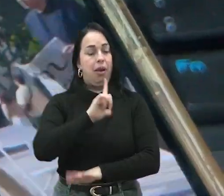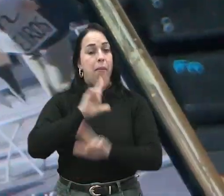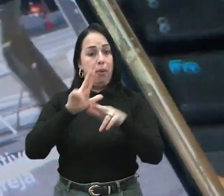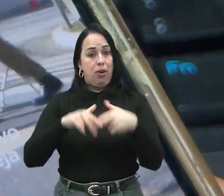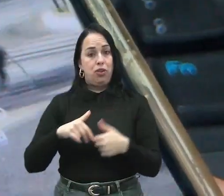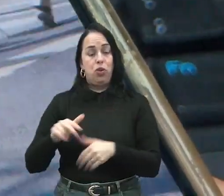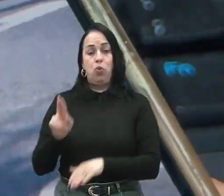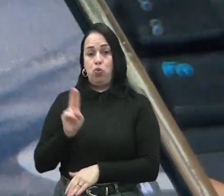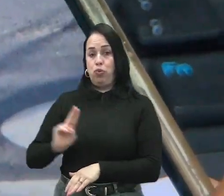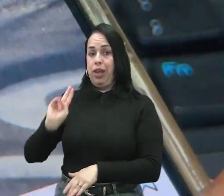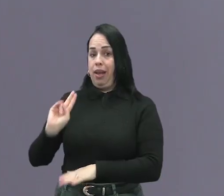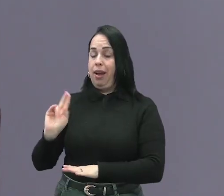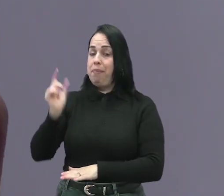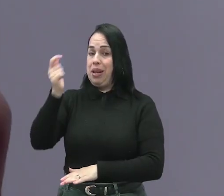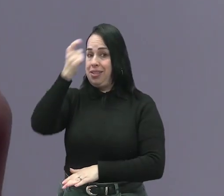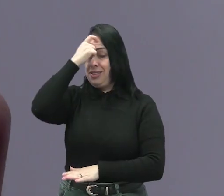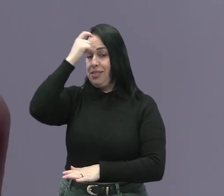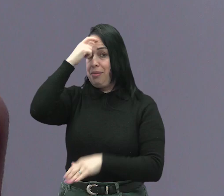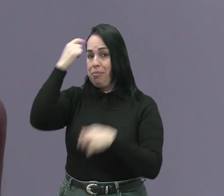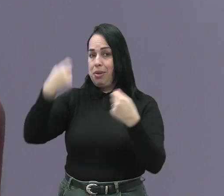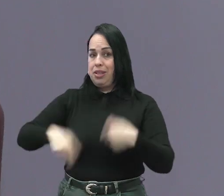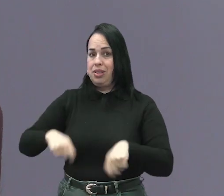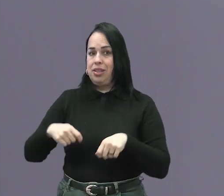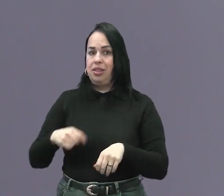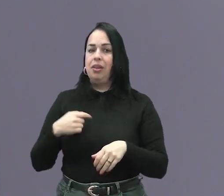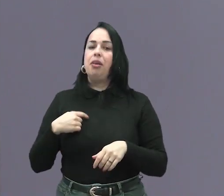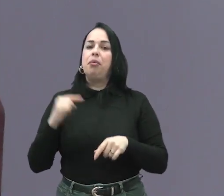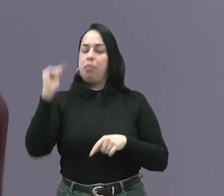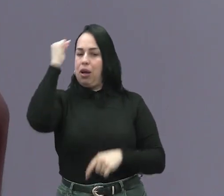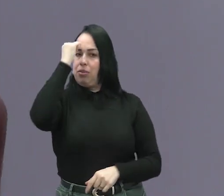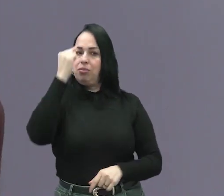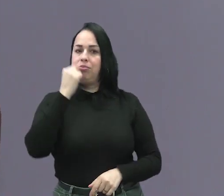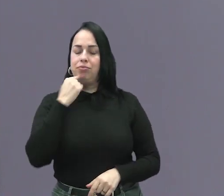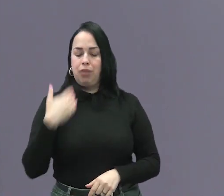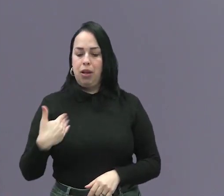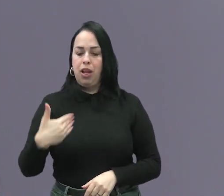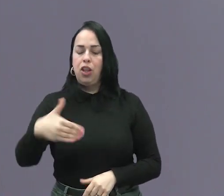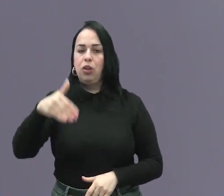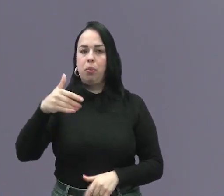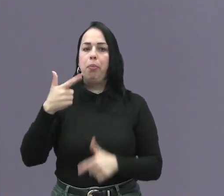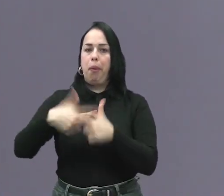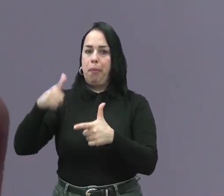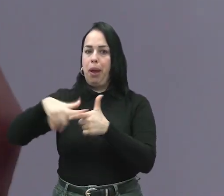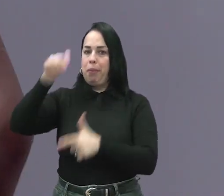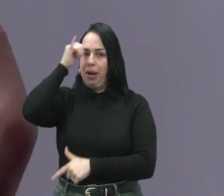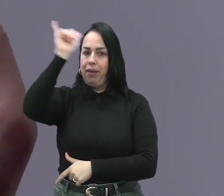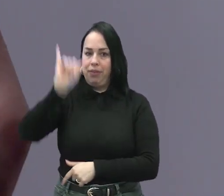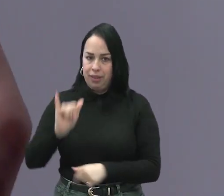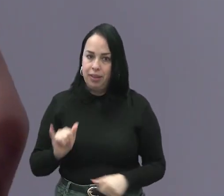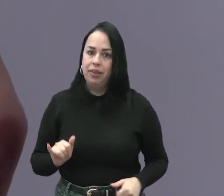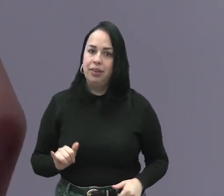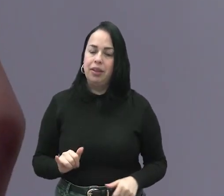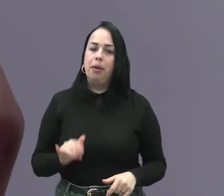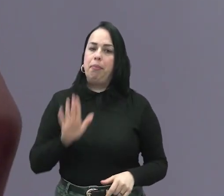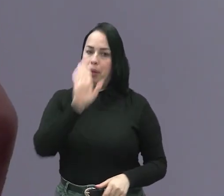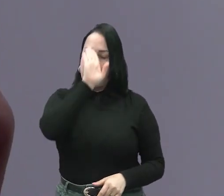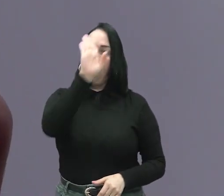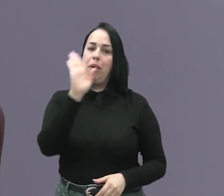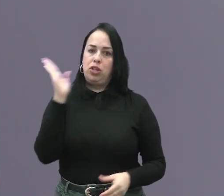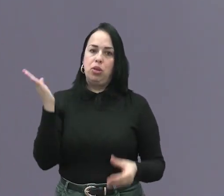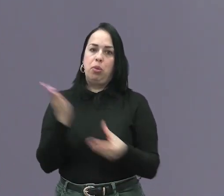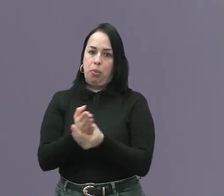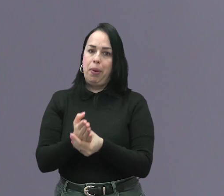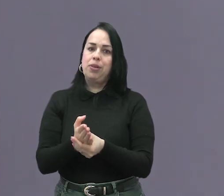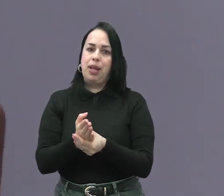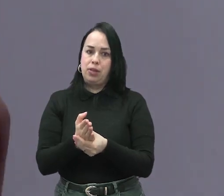O uso consciente é essencial para preservar a imagem e evitar problemas, inclusive